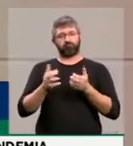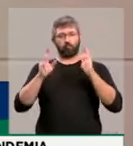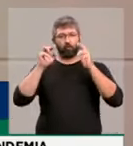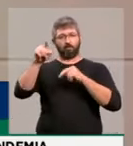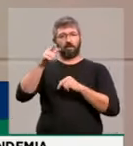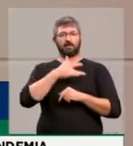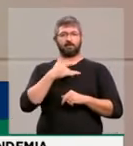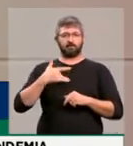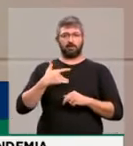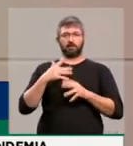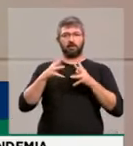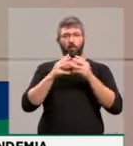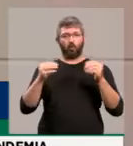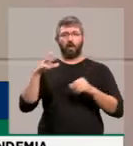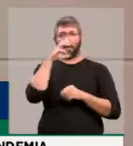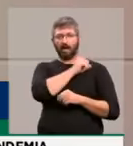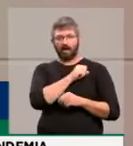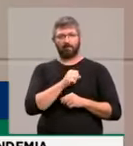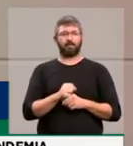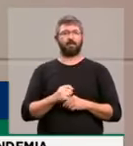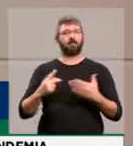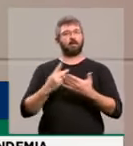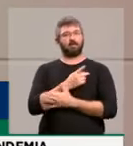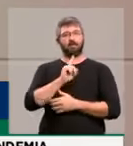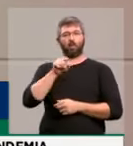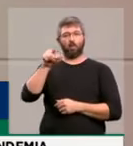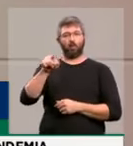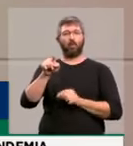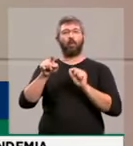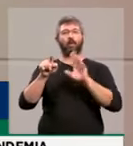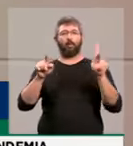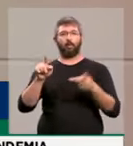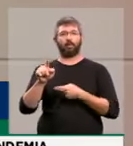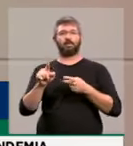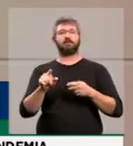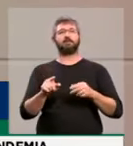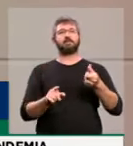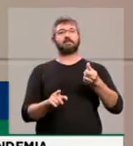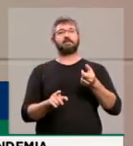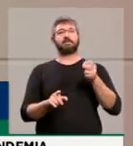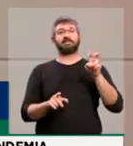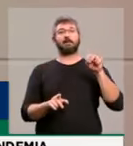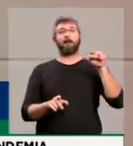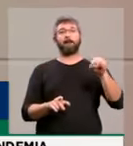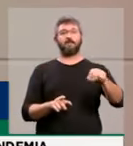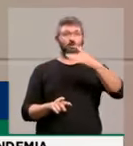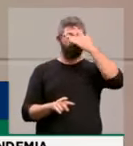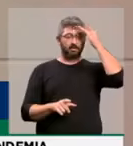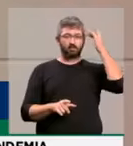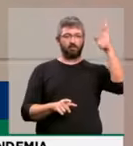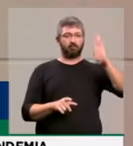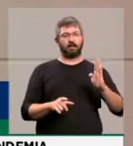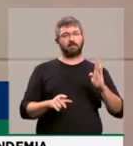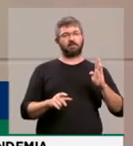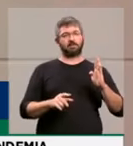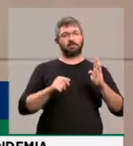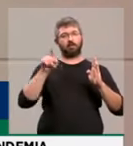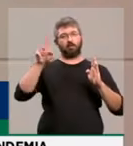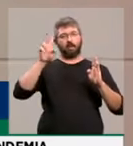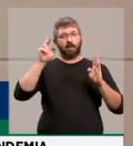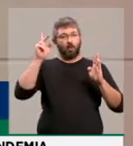ele se recupere, que ele supere, que não ocorra com ele o que já ocorreu com mais de 65 mil brasileiros